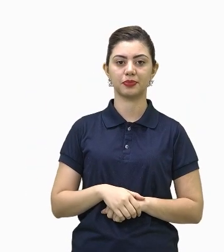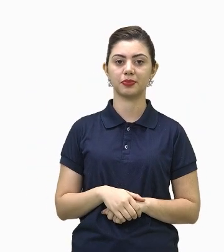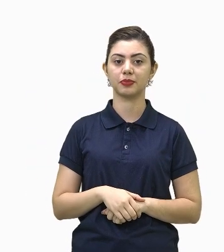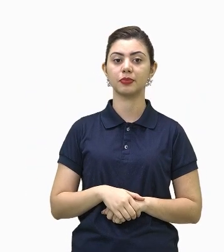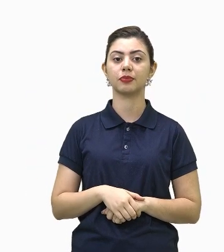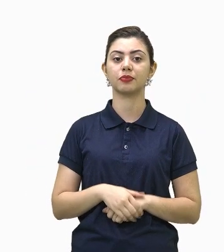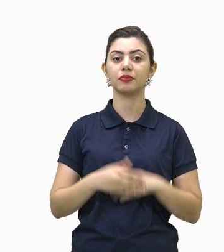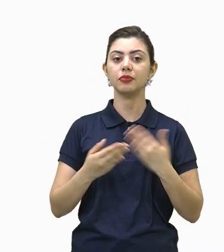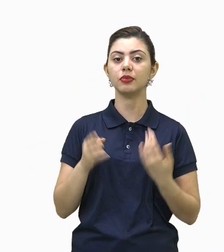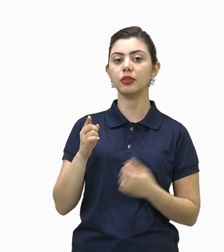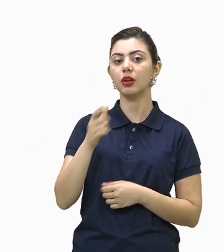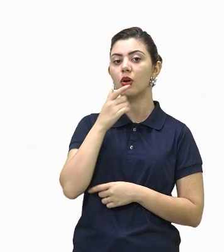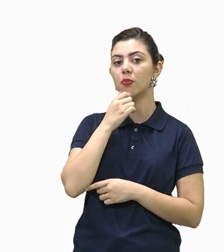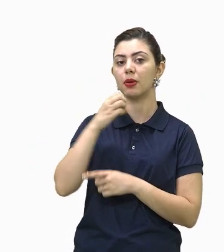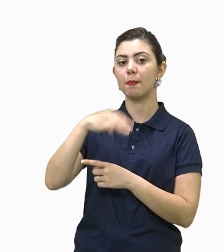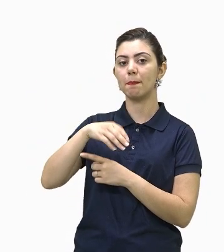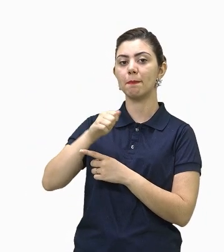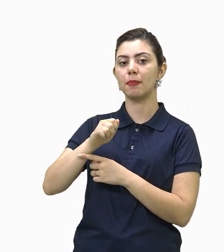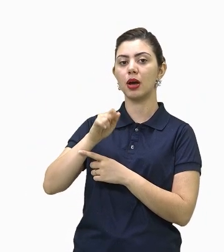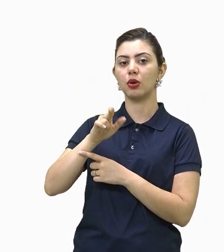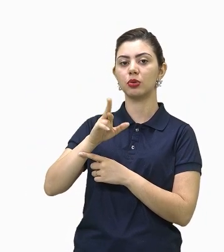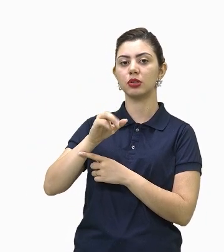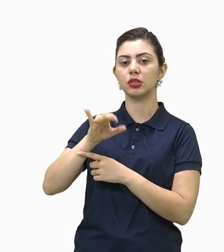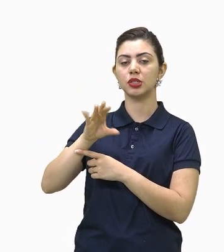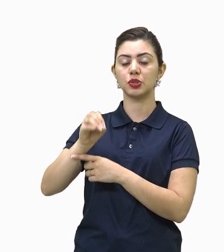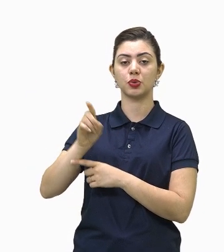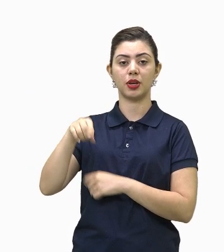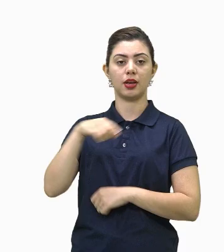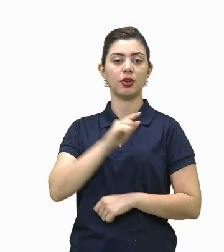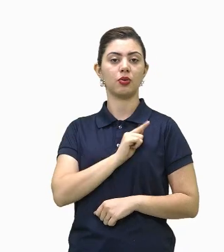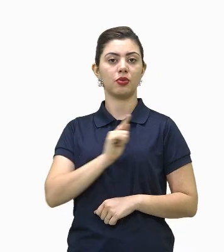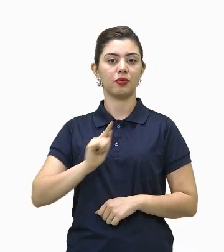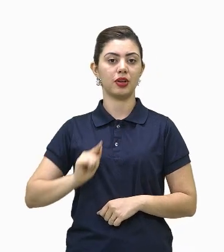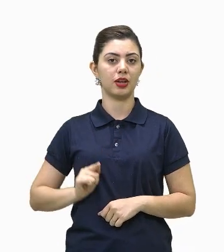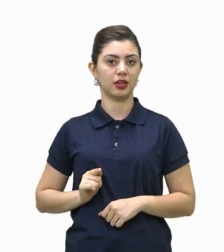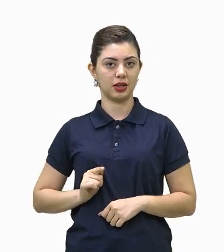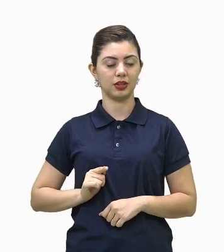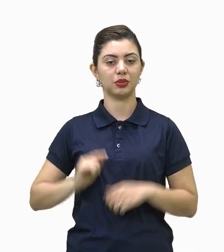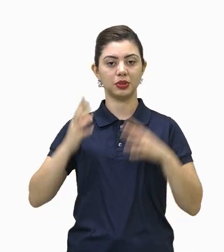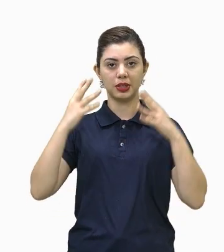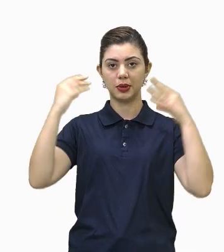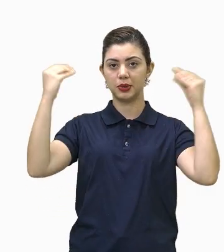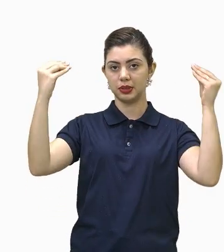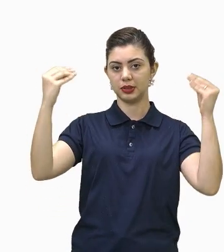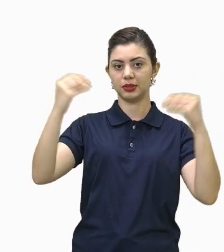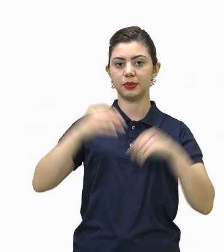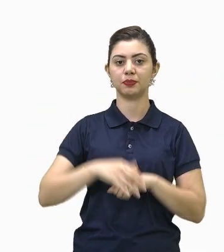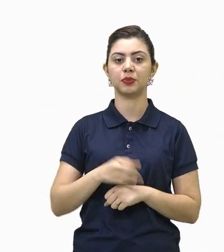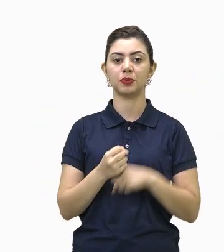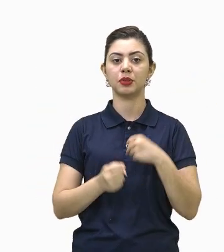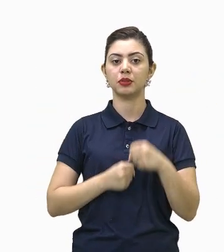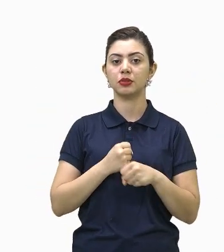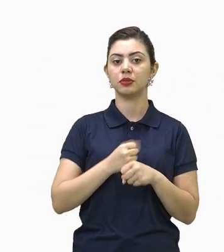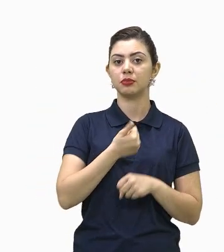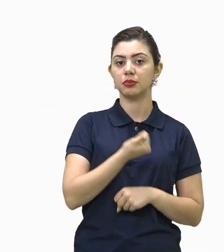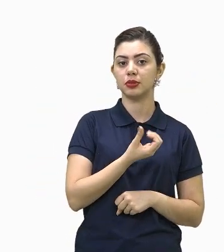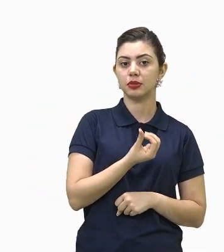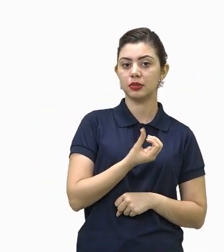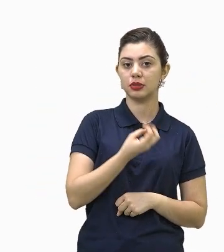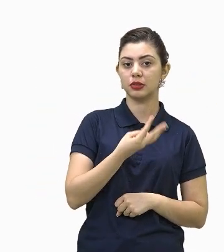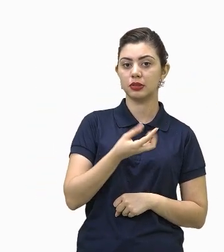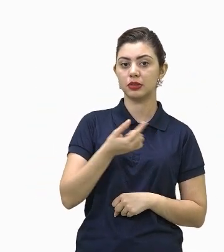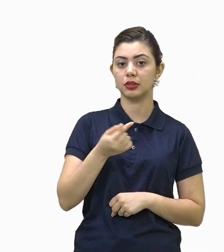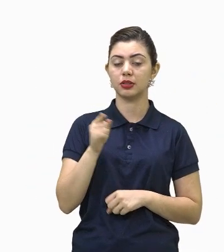de Nassau, um governador-geral holandês no Brasil. Em 1637, chega ao Brasil